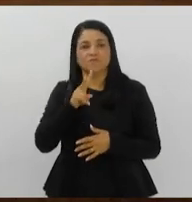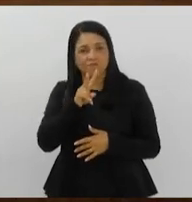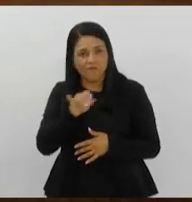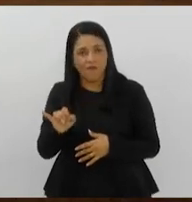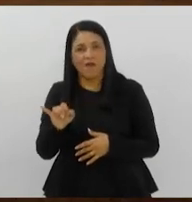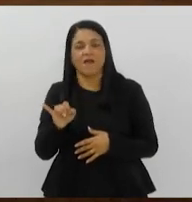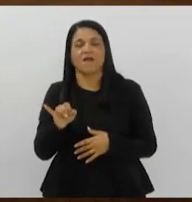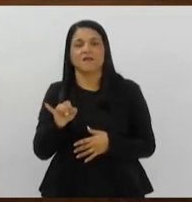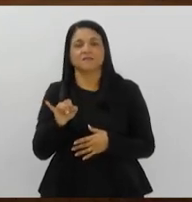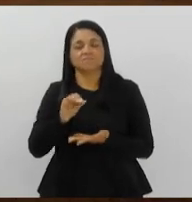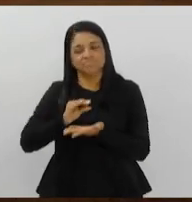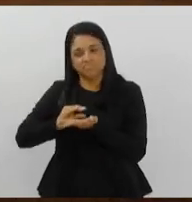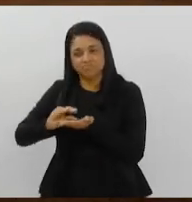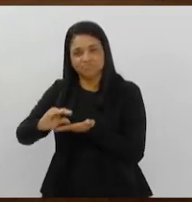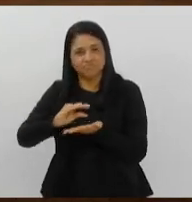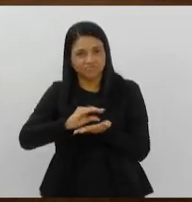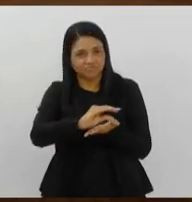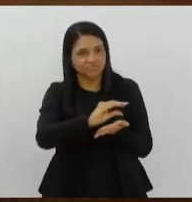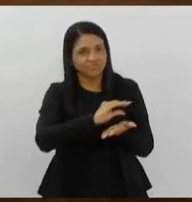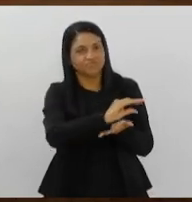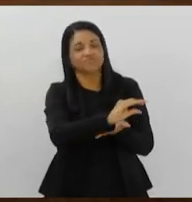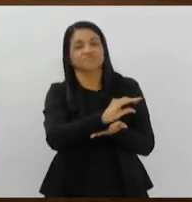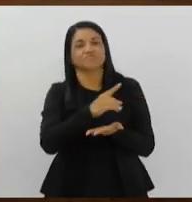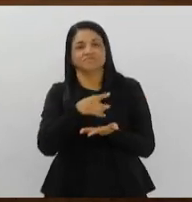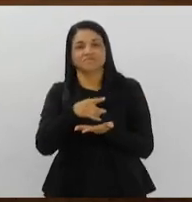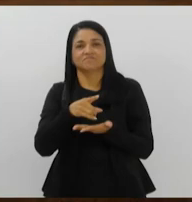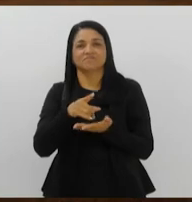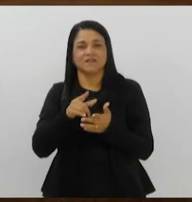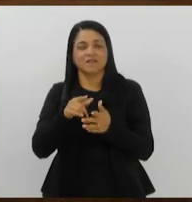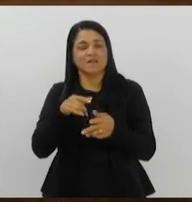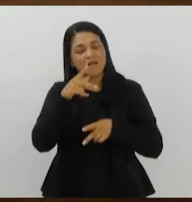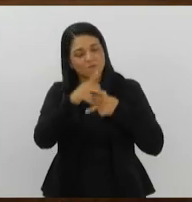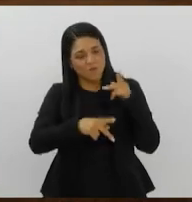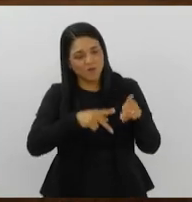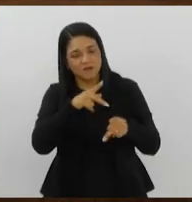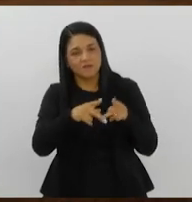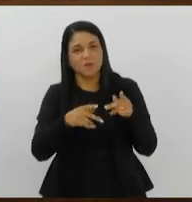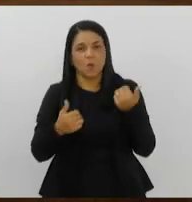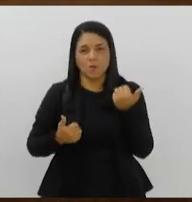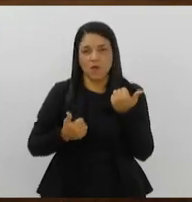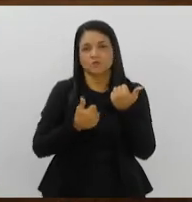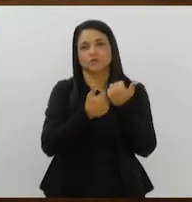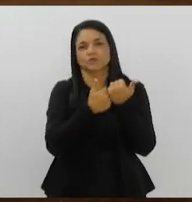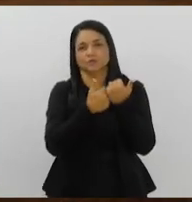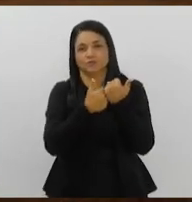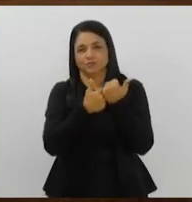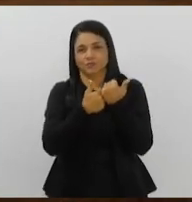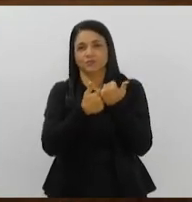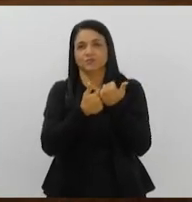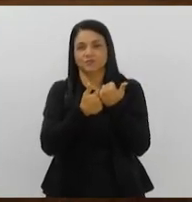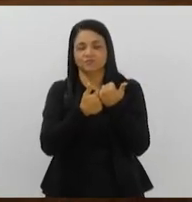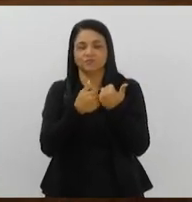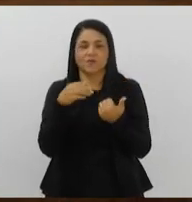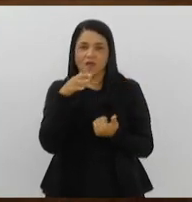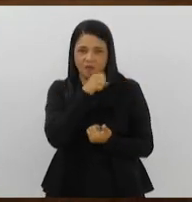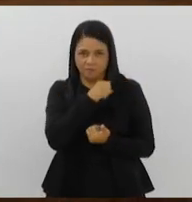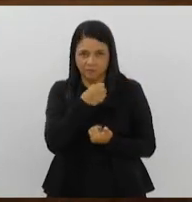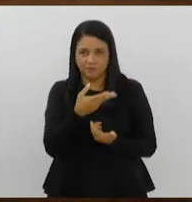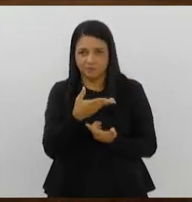colocar esse dinheiro a serviço da população e da agricultura no mais rápido